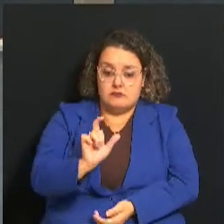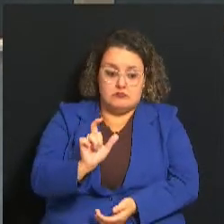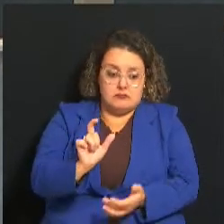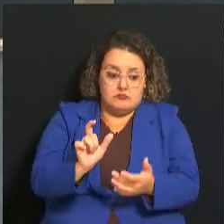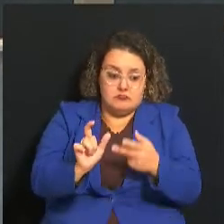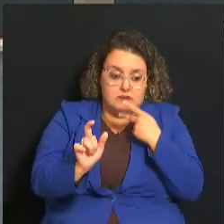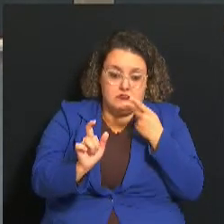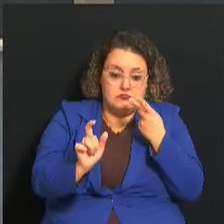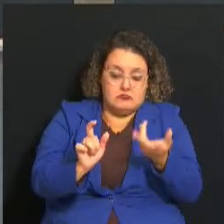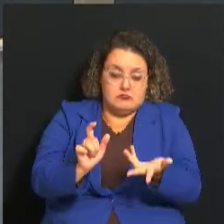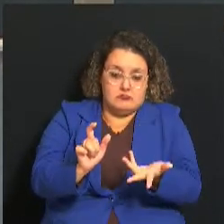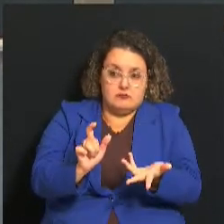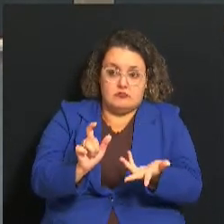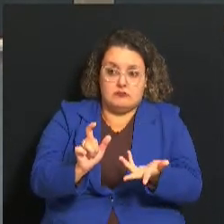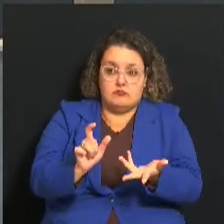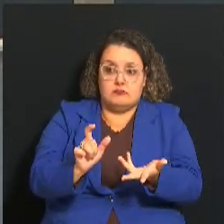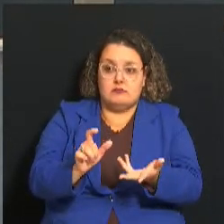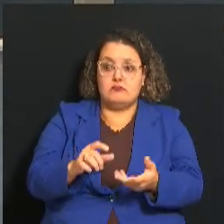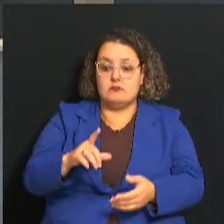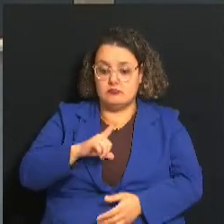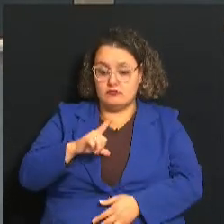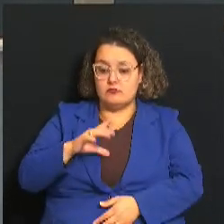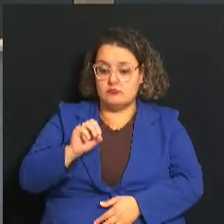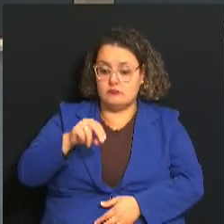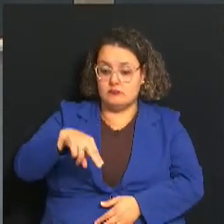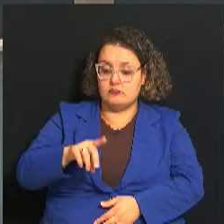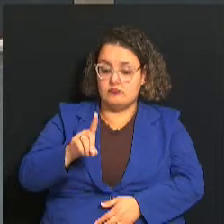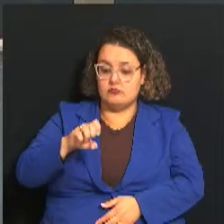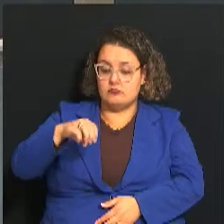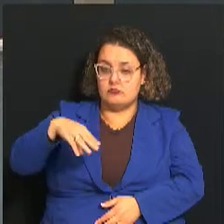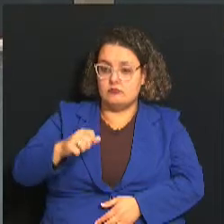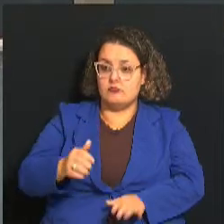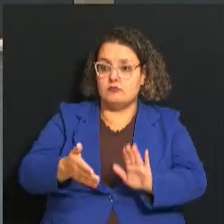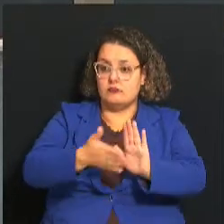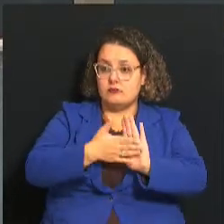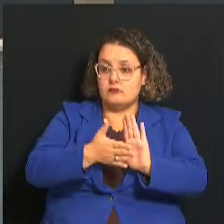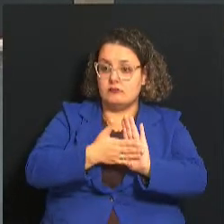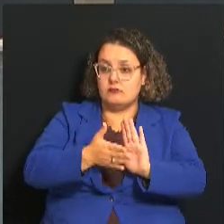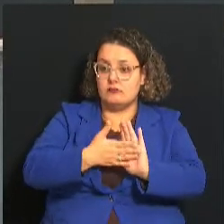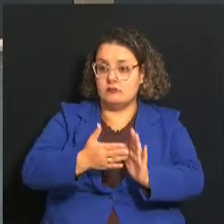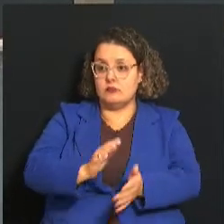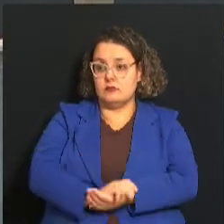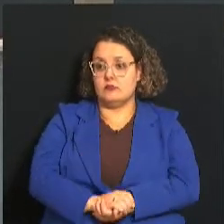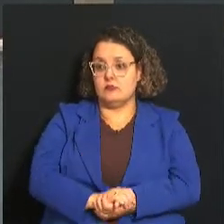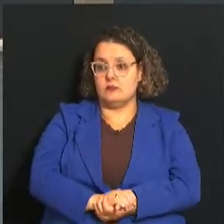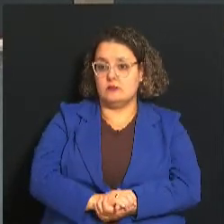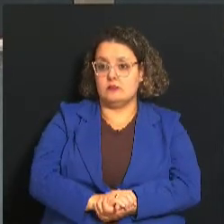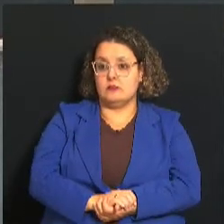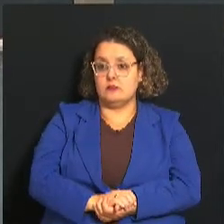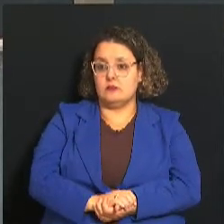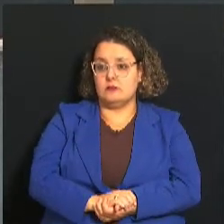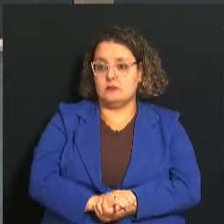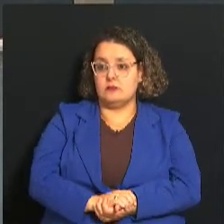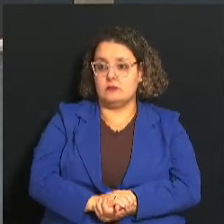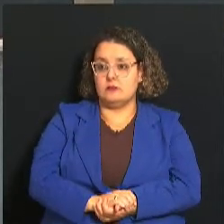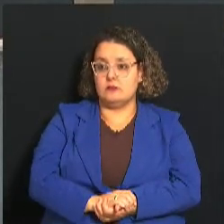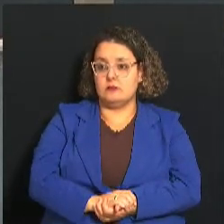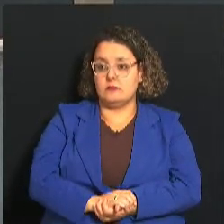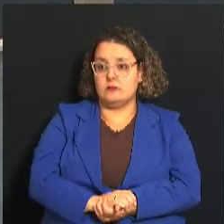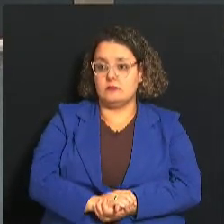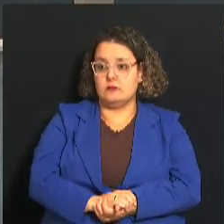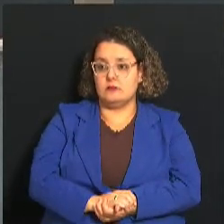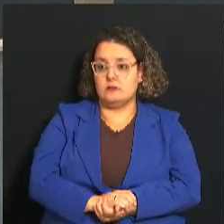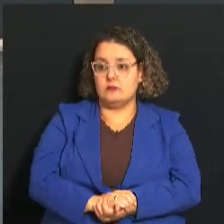que eu me lembro é que passou pelo Condema uma proposta em que aquele que tenha que fazer